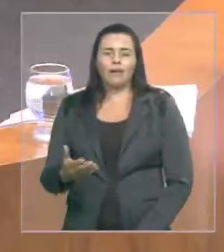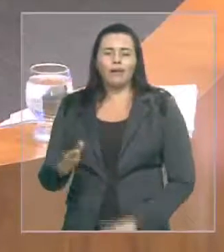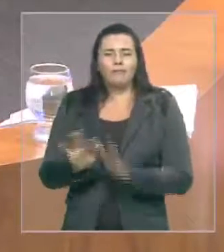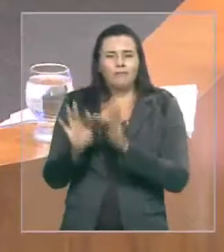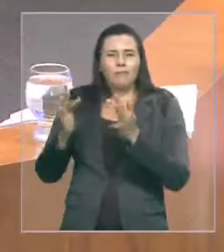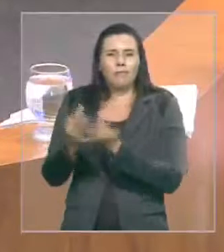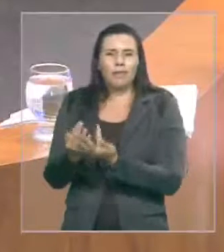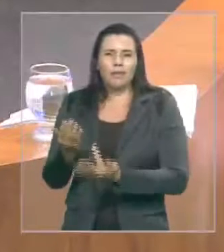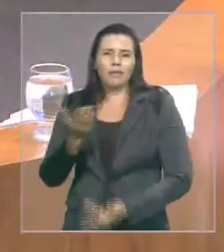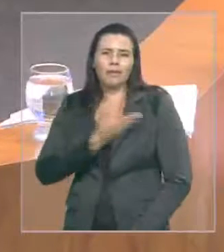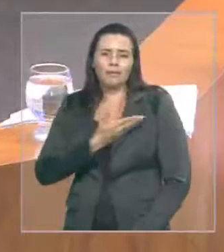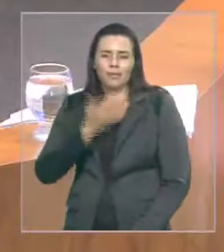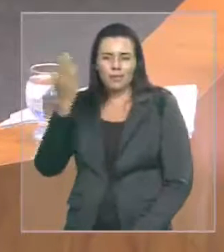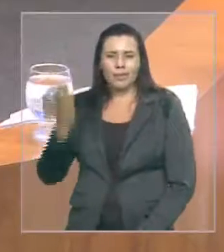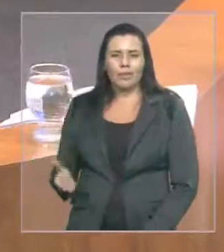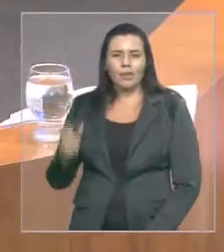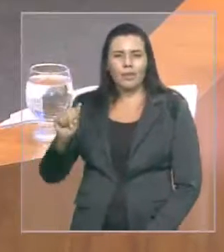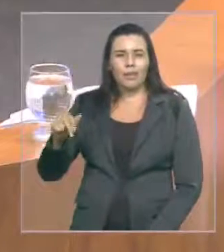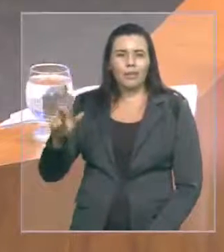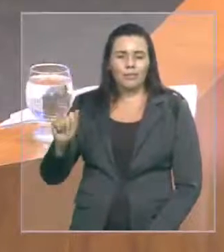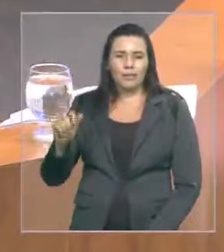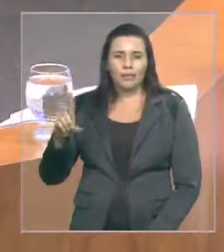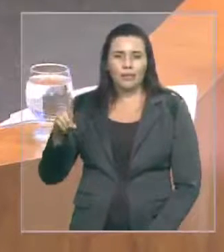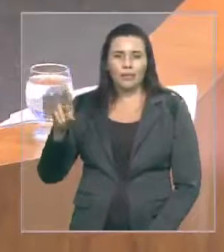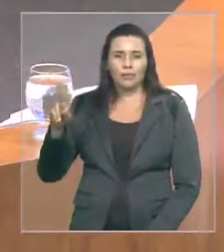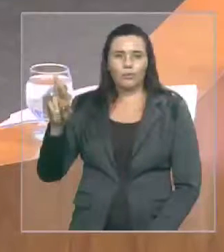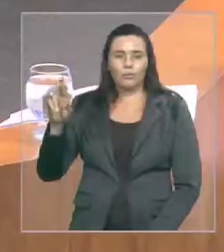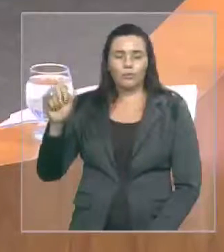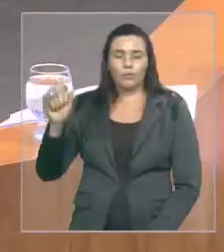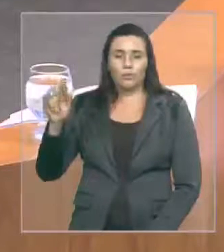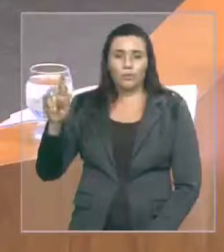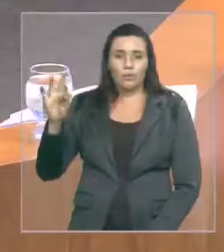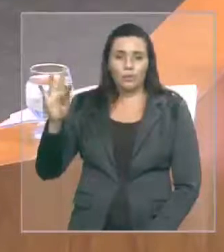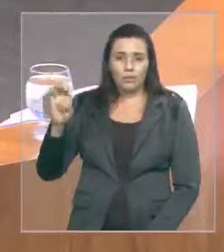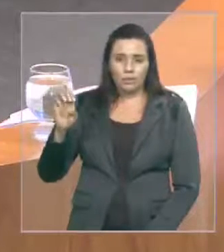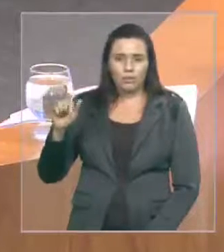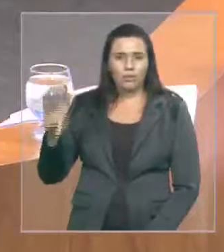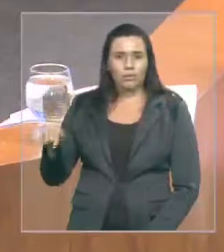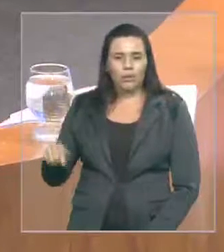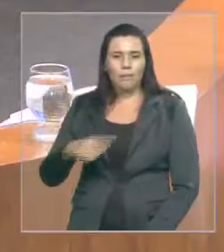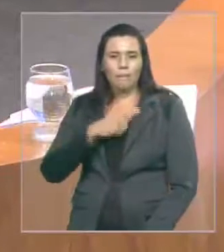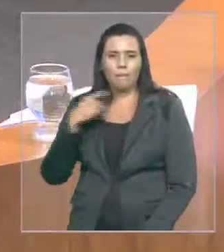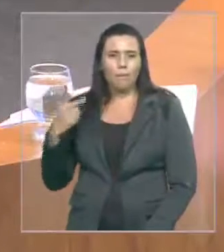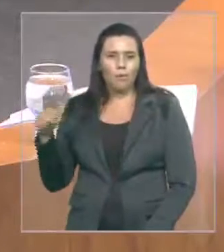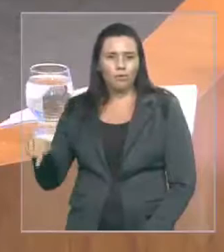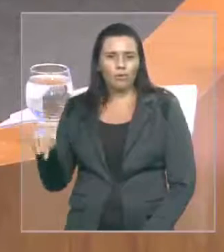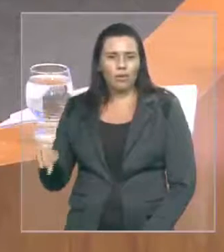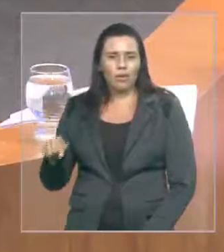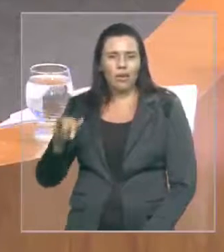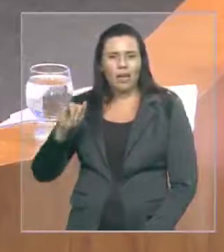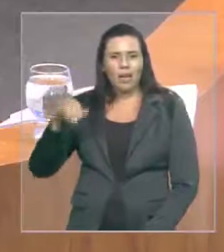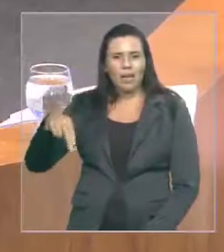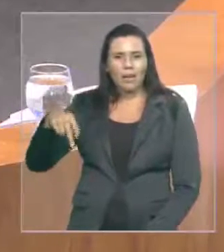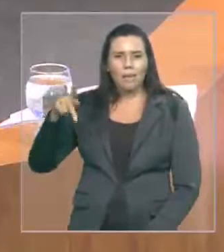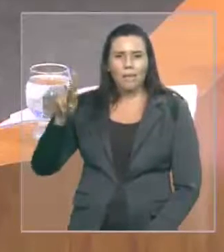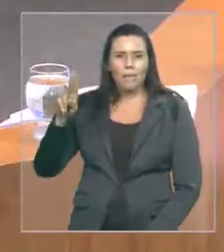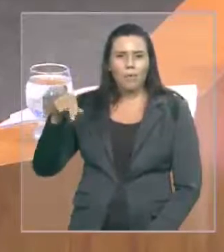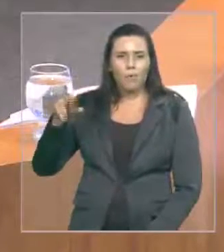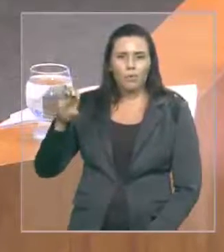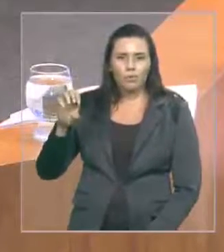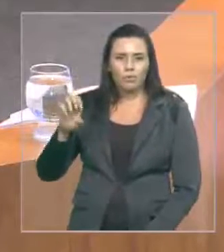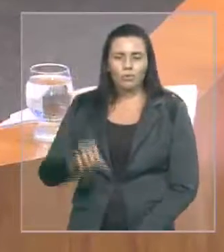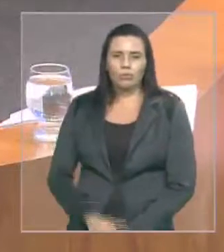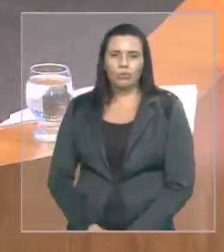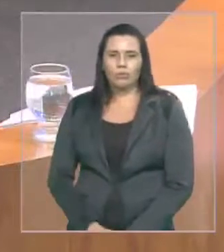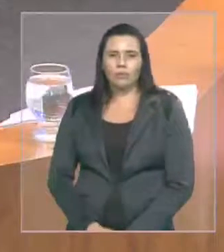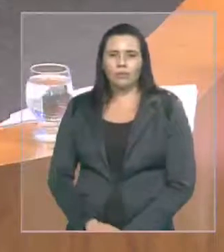Ana Duarte saiba que a sua morte não ficará impune. E a sua morte será um